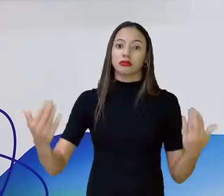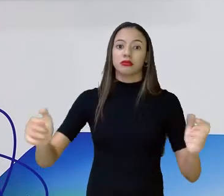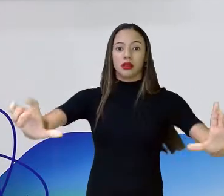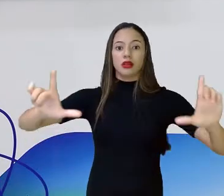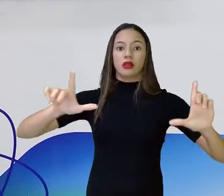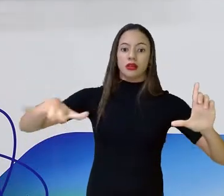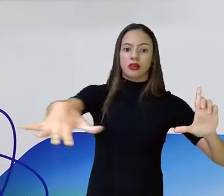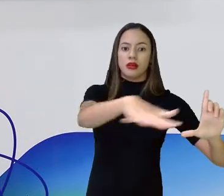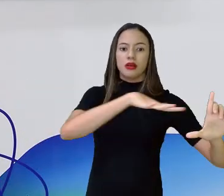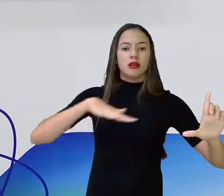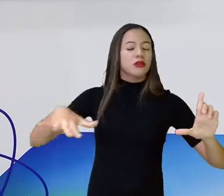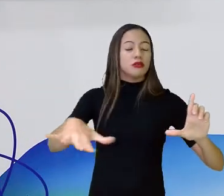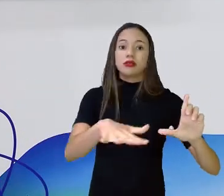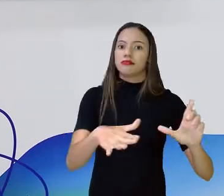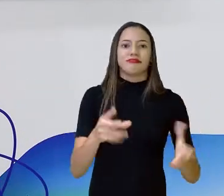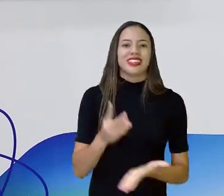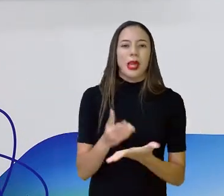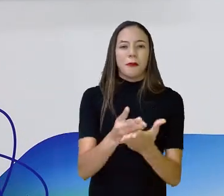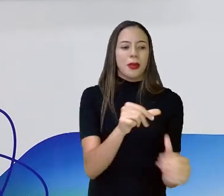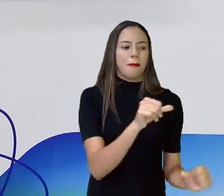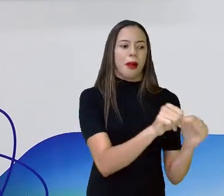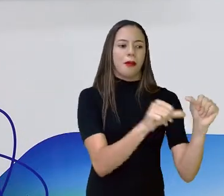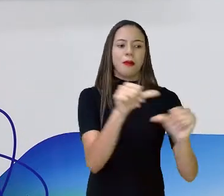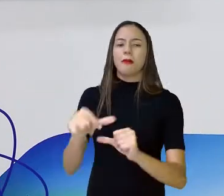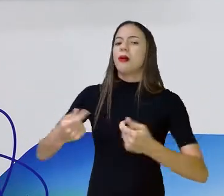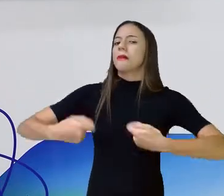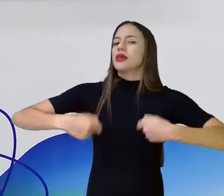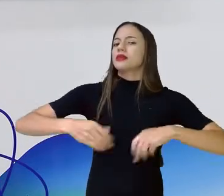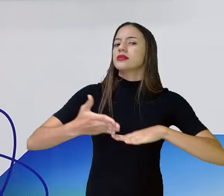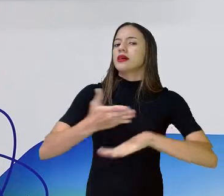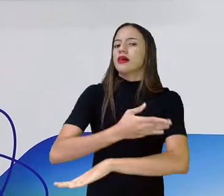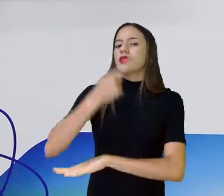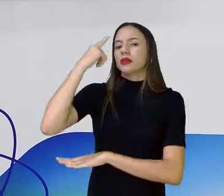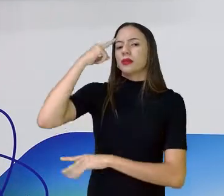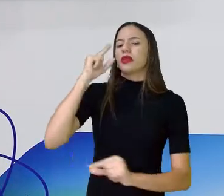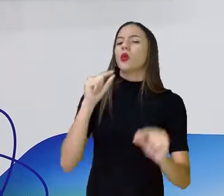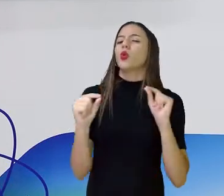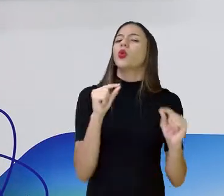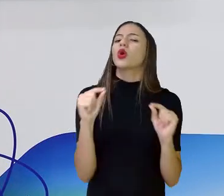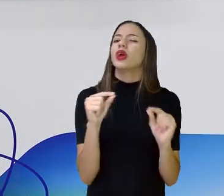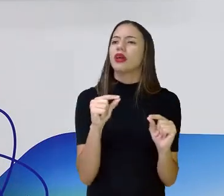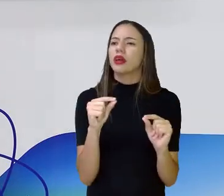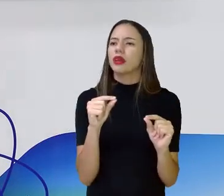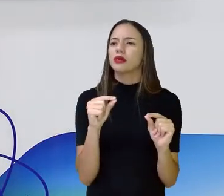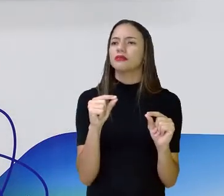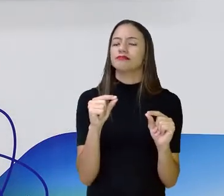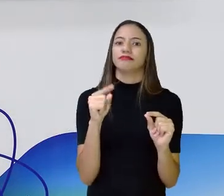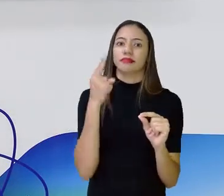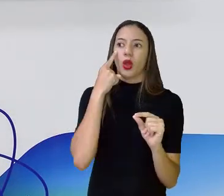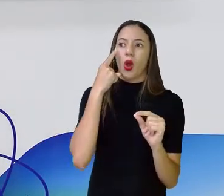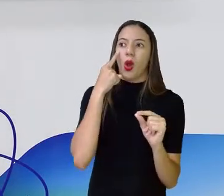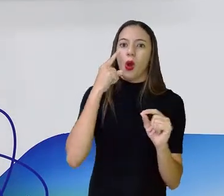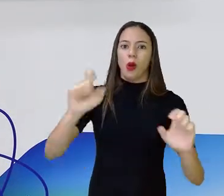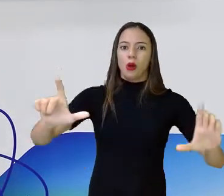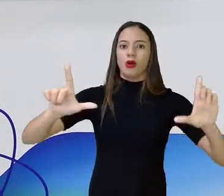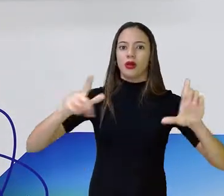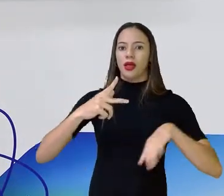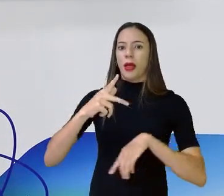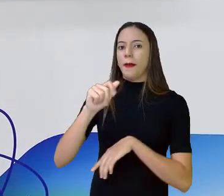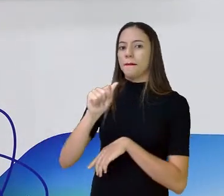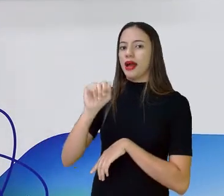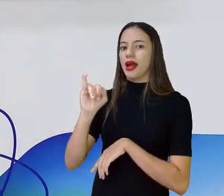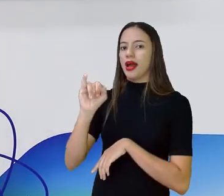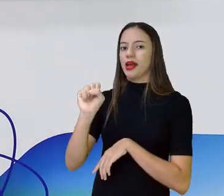nesse processo de modificação da paisagem, a gente precisa pensar como essa paisagem que vai ser